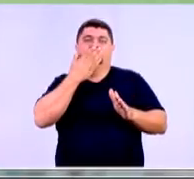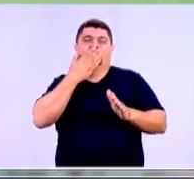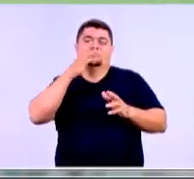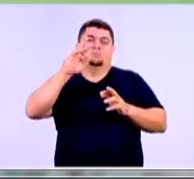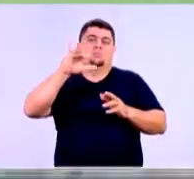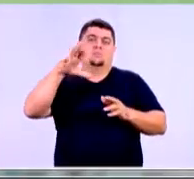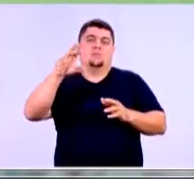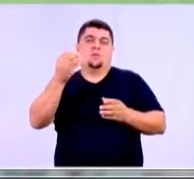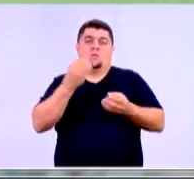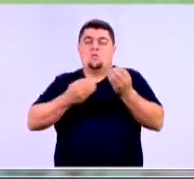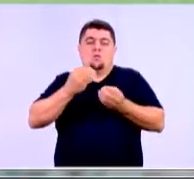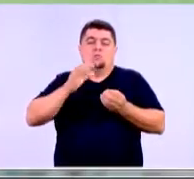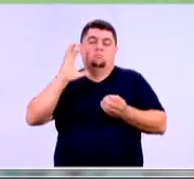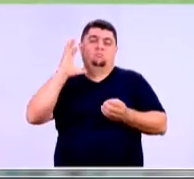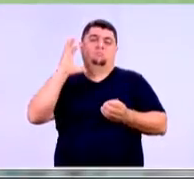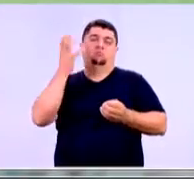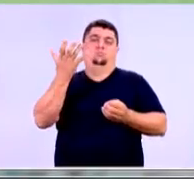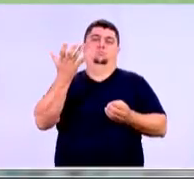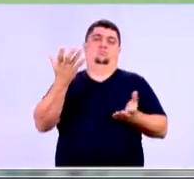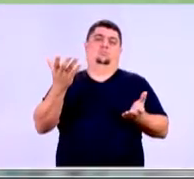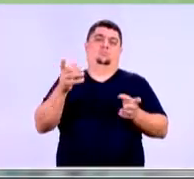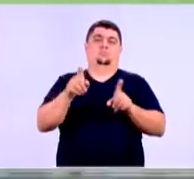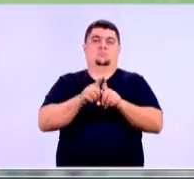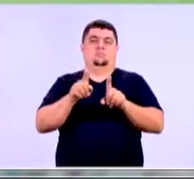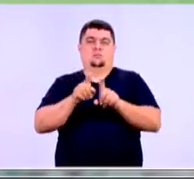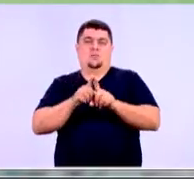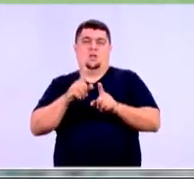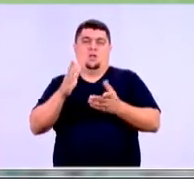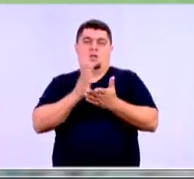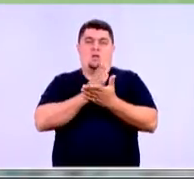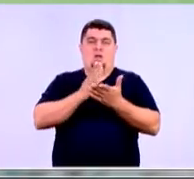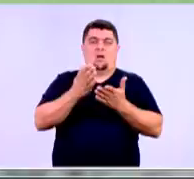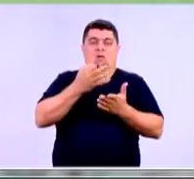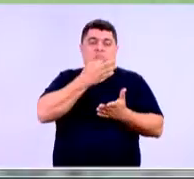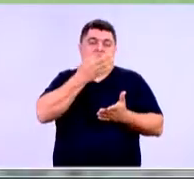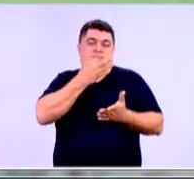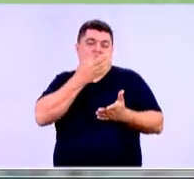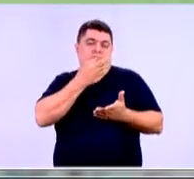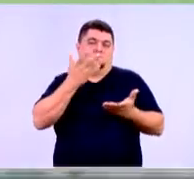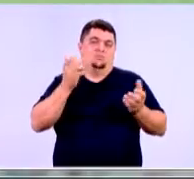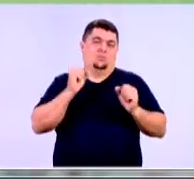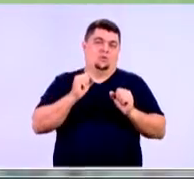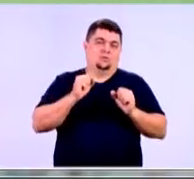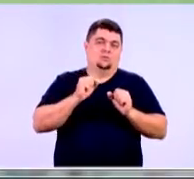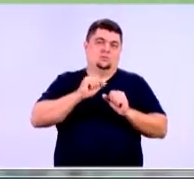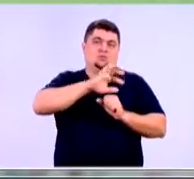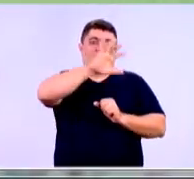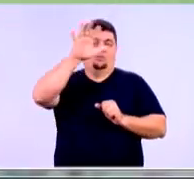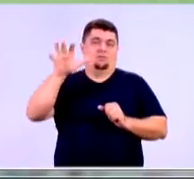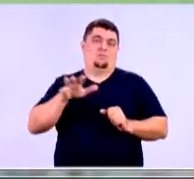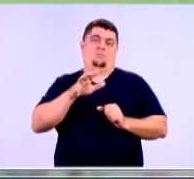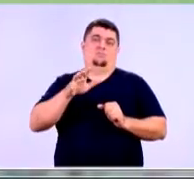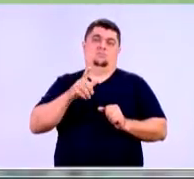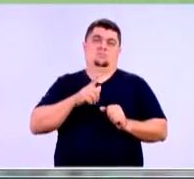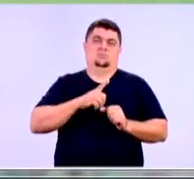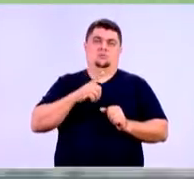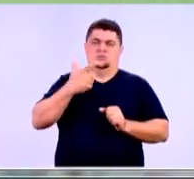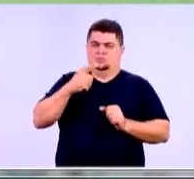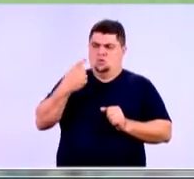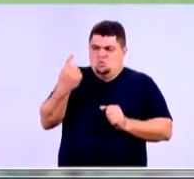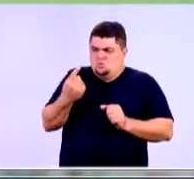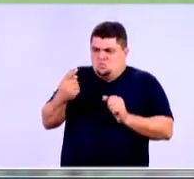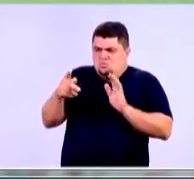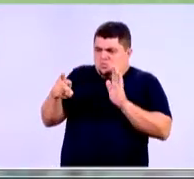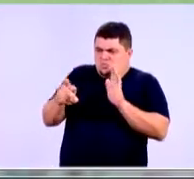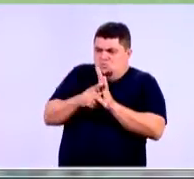que ela está exposta. No entanto, existem algumas sugestões gerais. Professor, então, não existe um jeito só